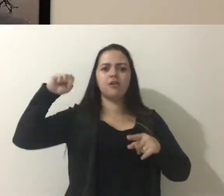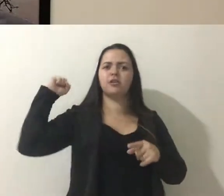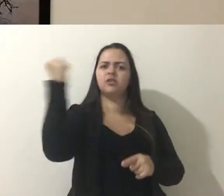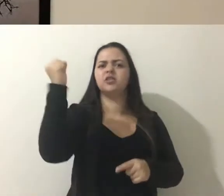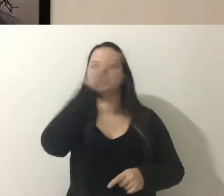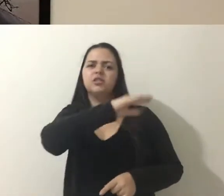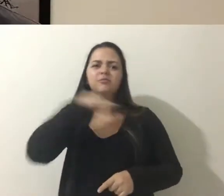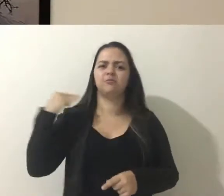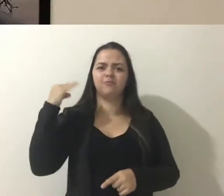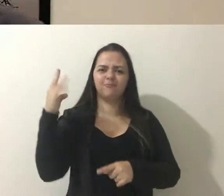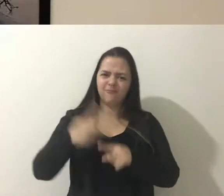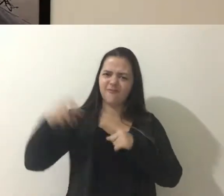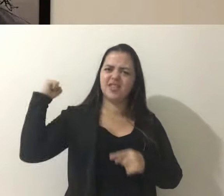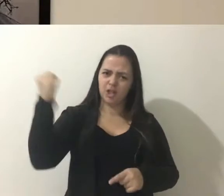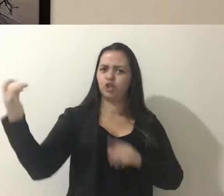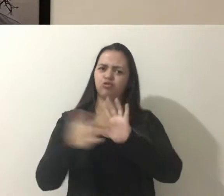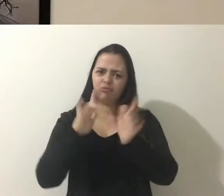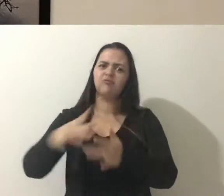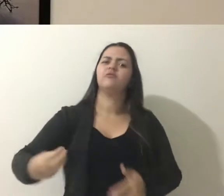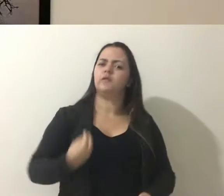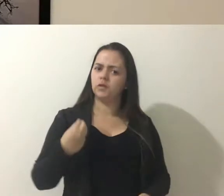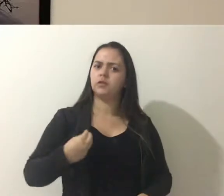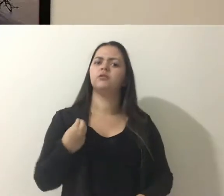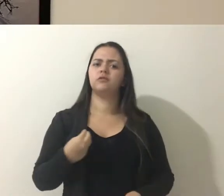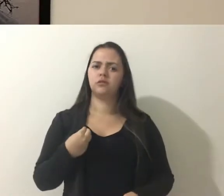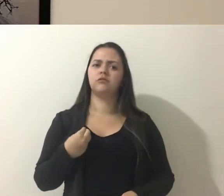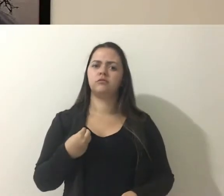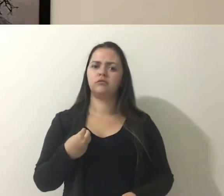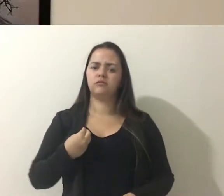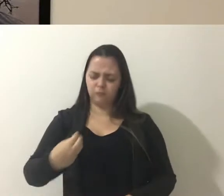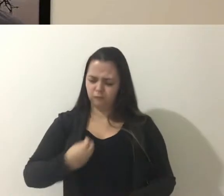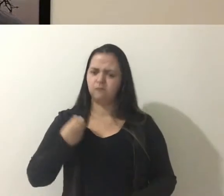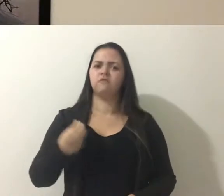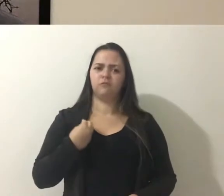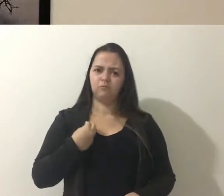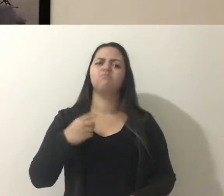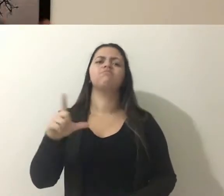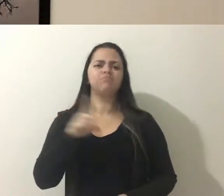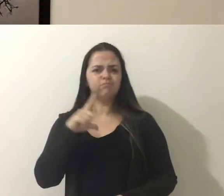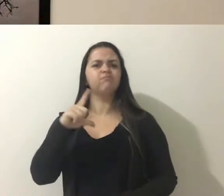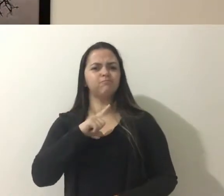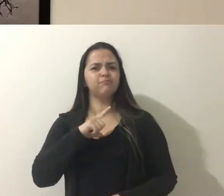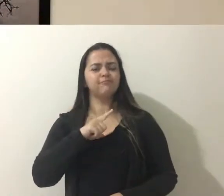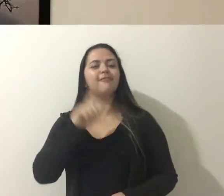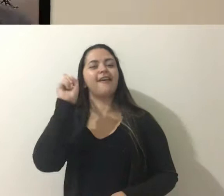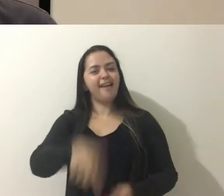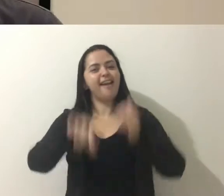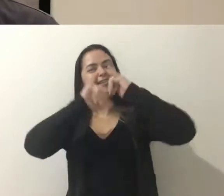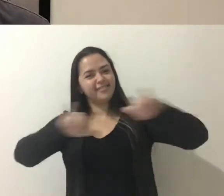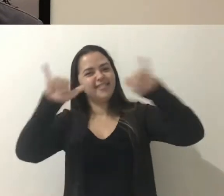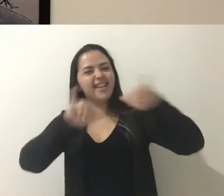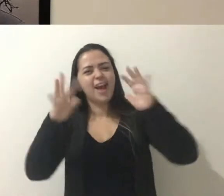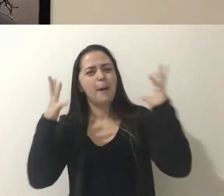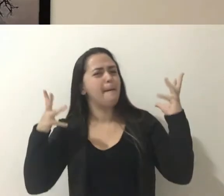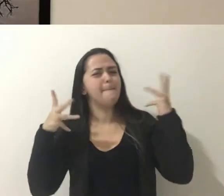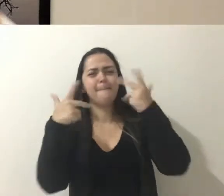derrotada, e esse Jesus vive. Ele está vivo. Essa é a notícia